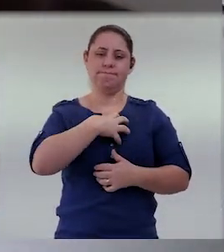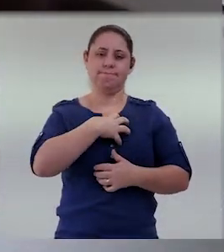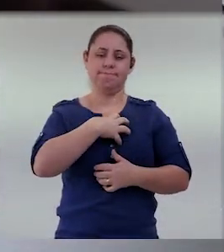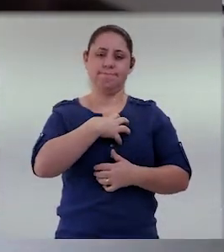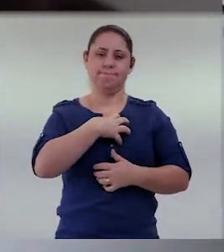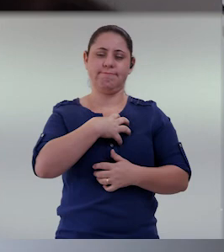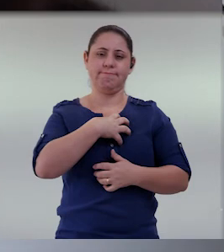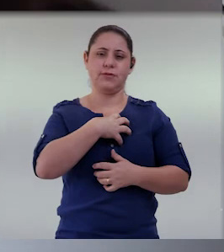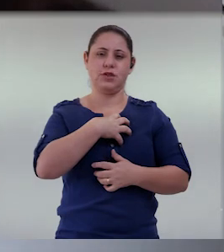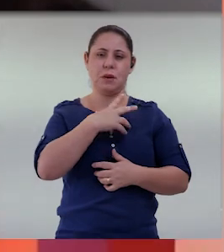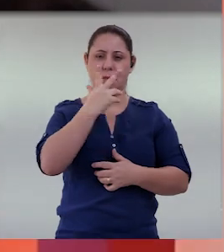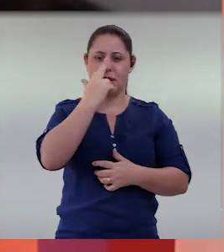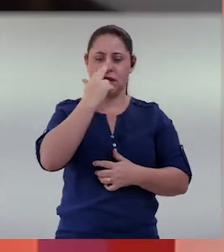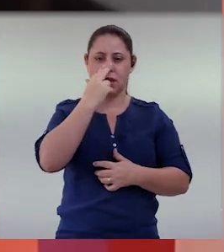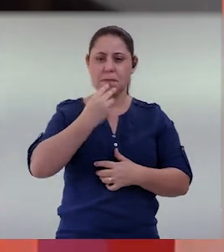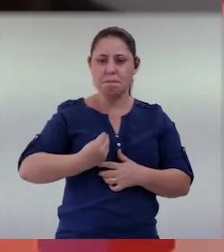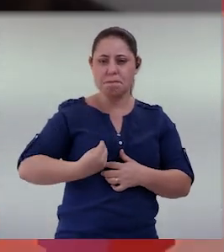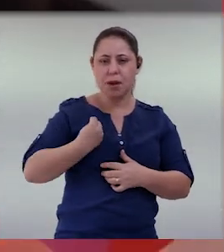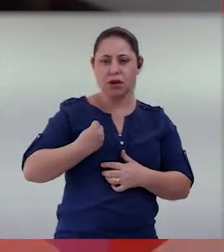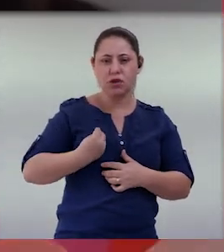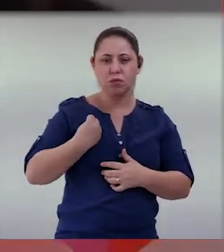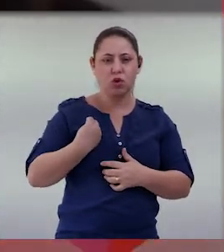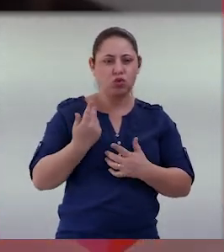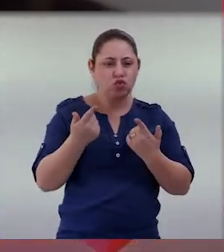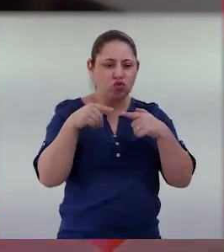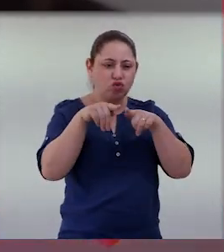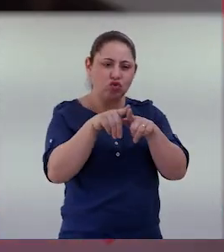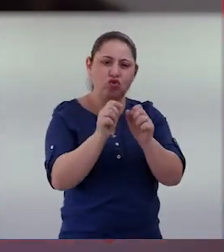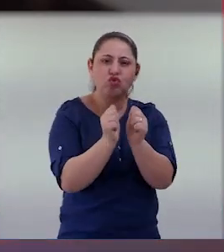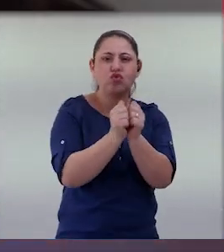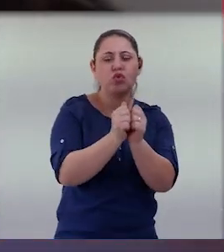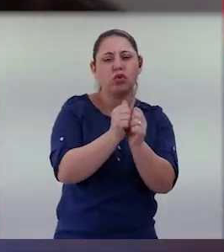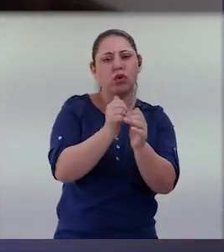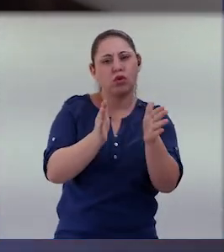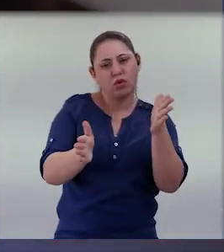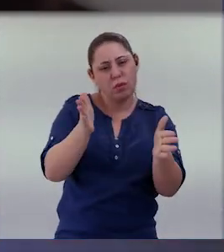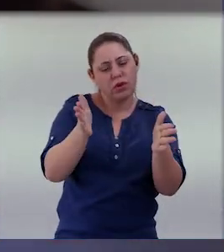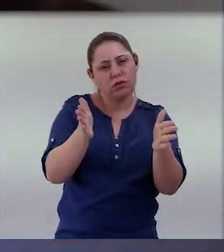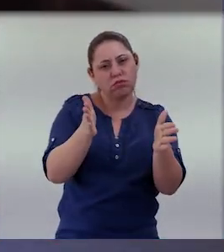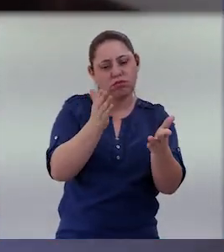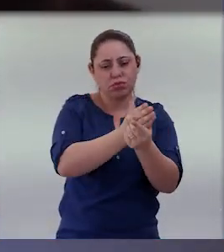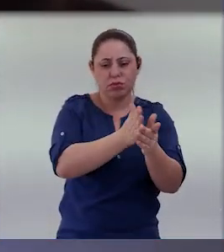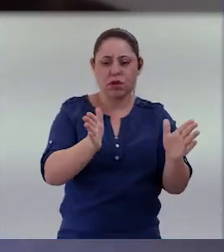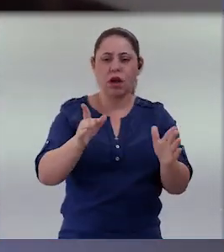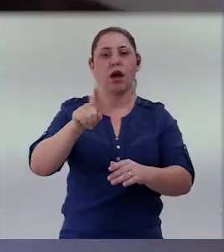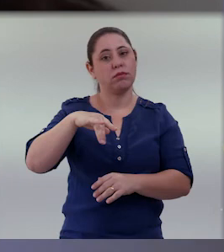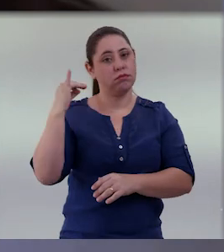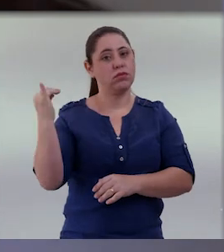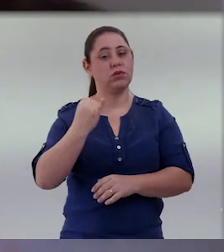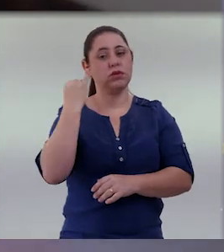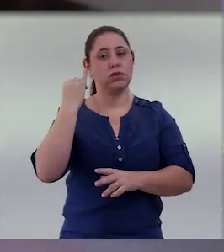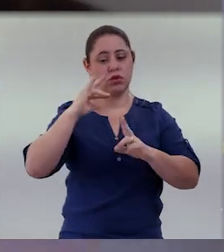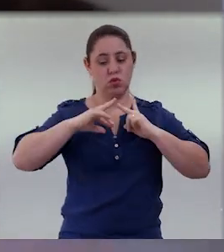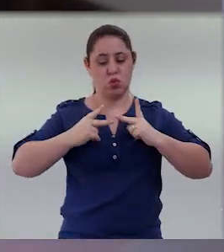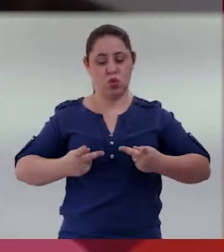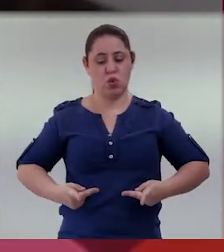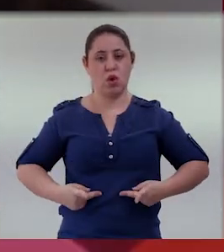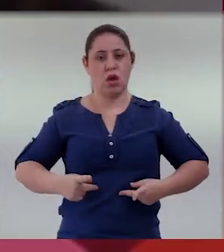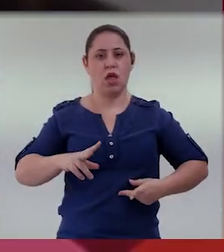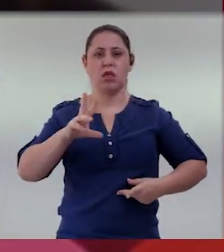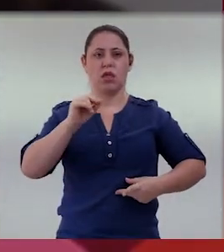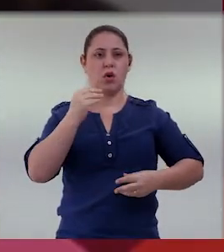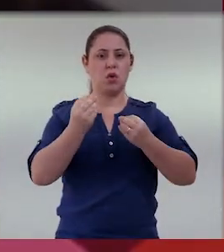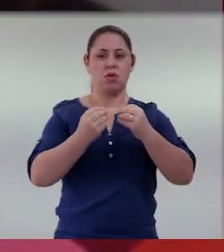isso faz a gente se sentir parte do processo, parte daquele todo, né? E isso é importante para o ser